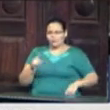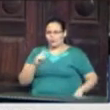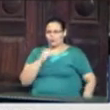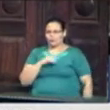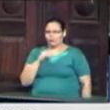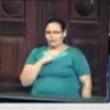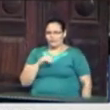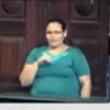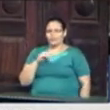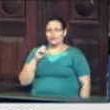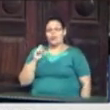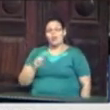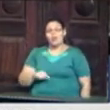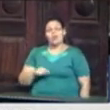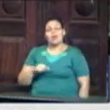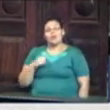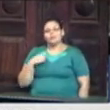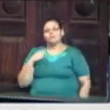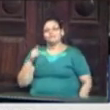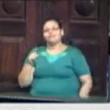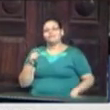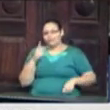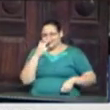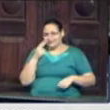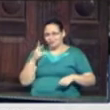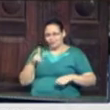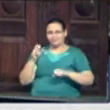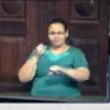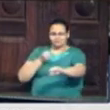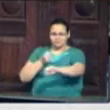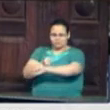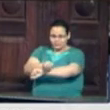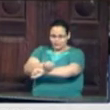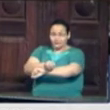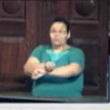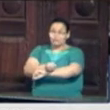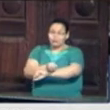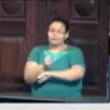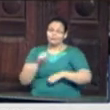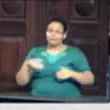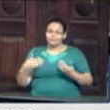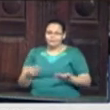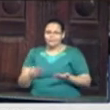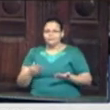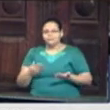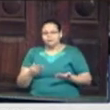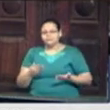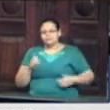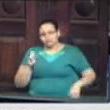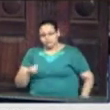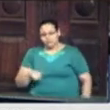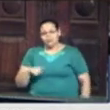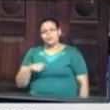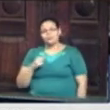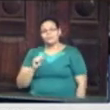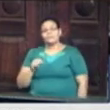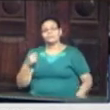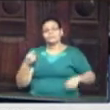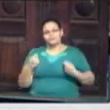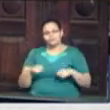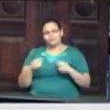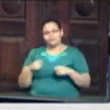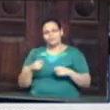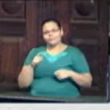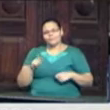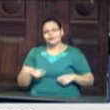recebe, isso é o retrato do trabalho escravo. Então, efetivamente, é pertinente